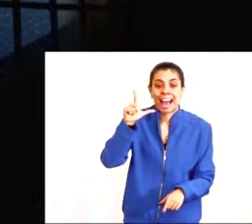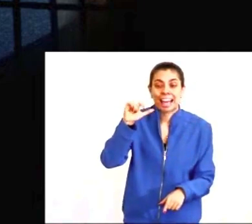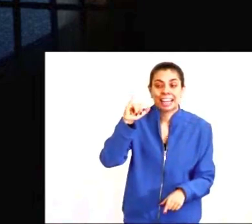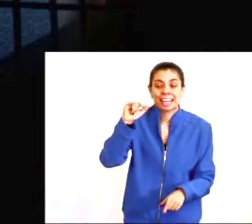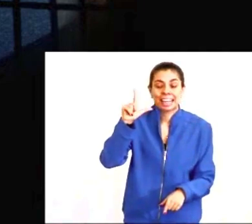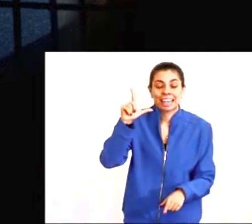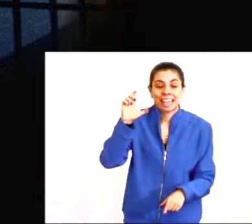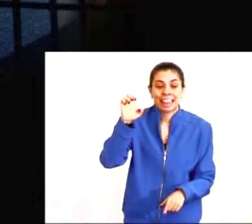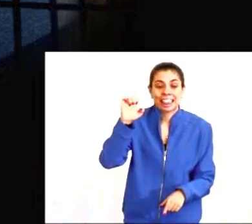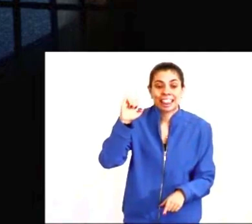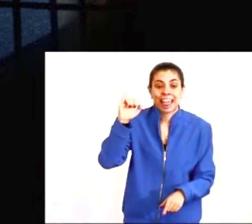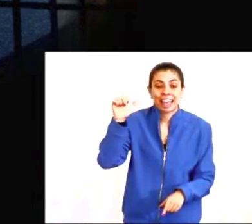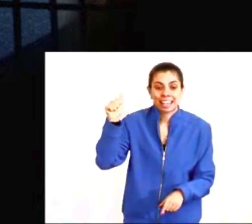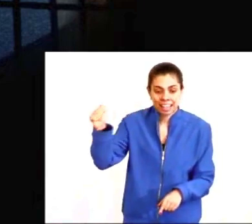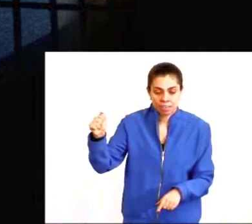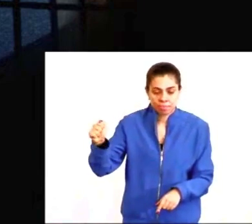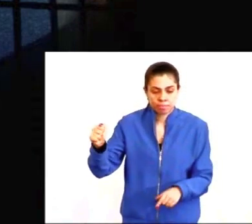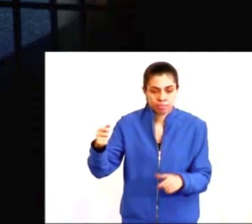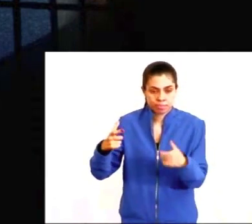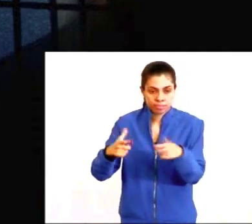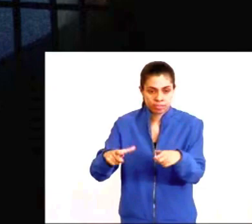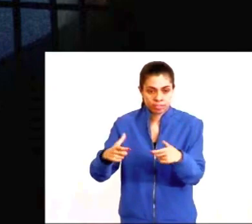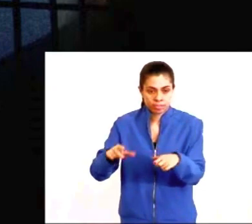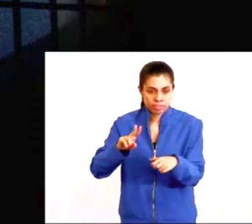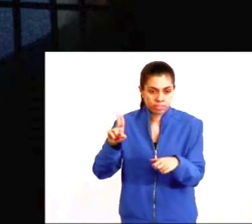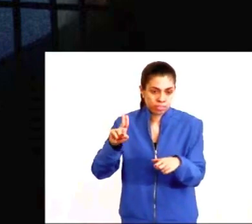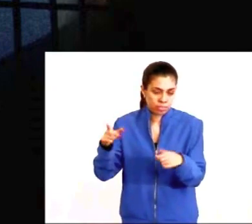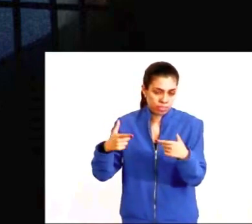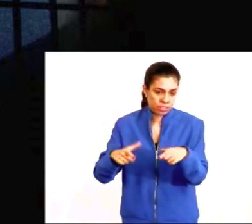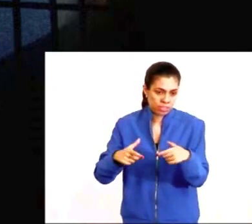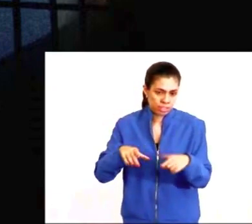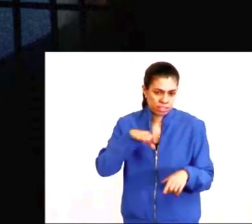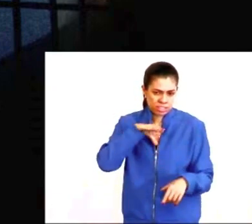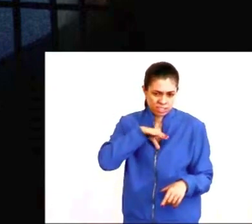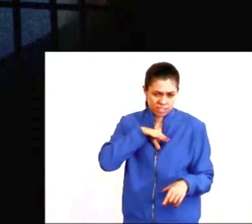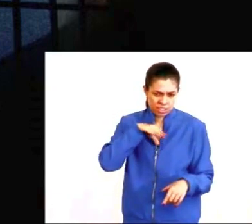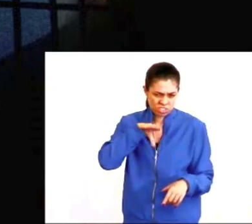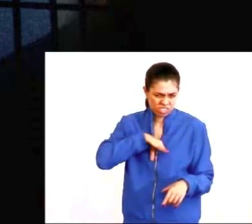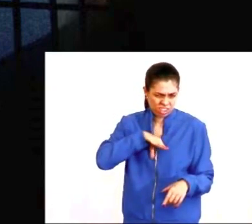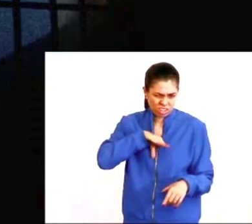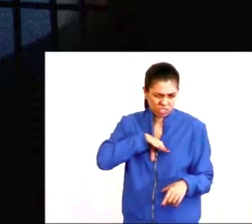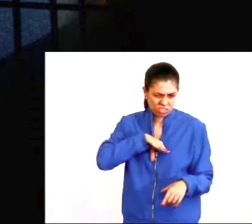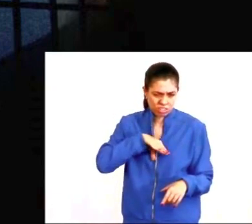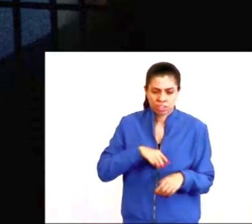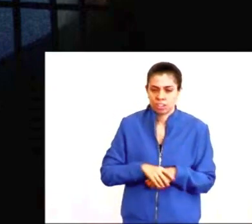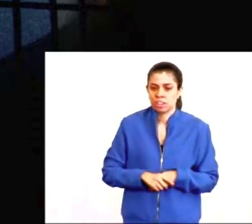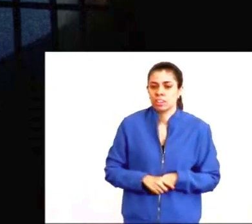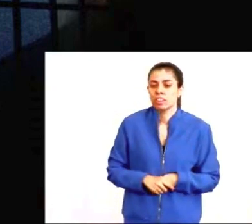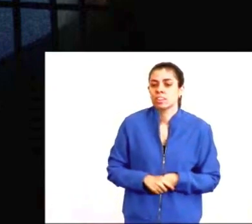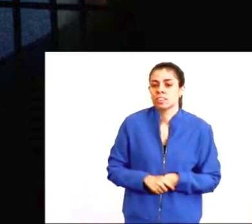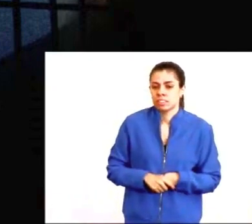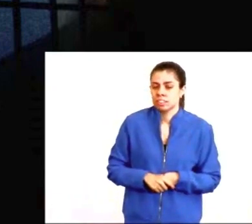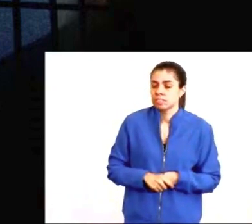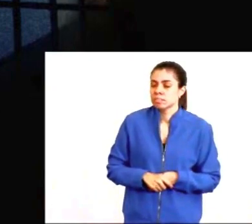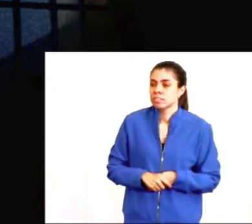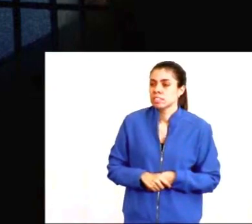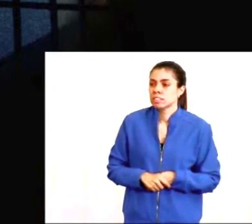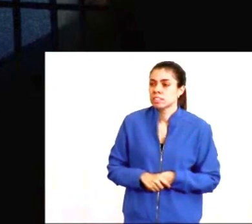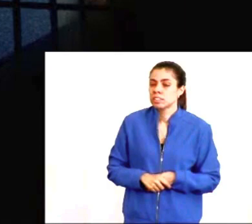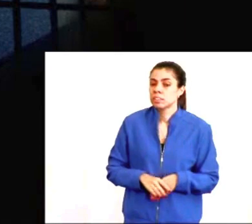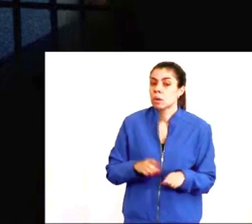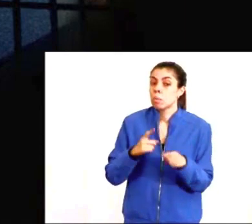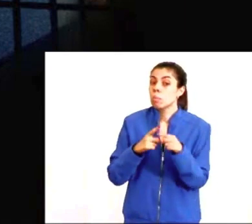havia dito, isso está relatado mais atrás, há uns 10 capítulos atrás, ele disse, serei